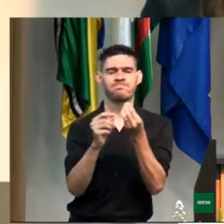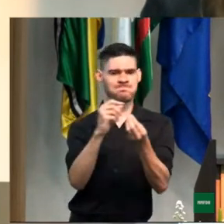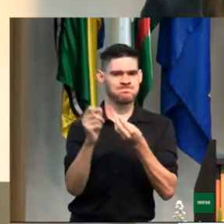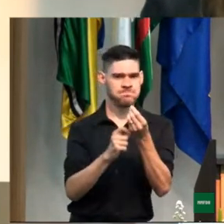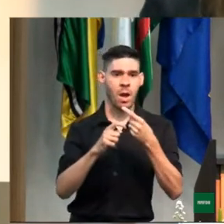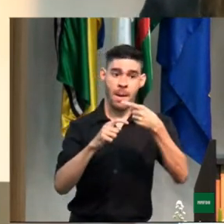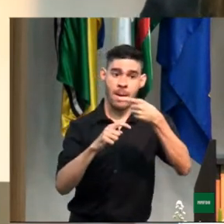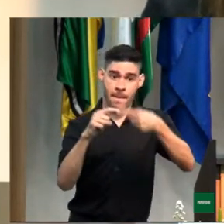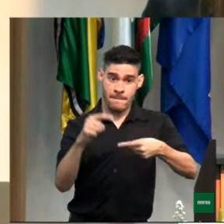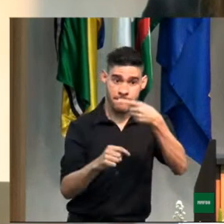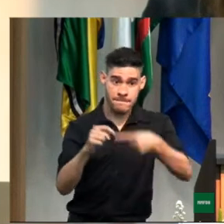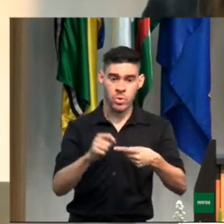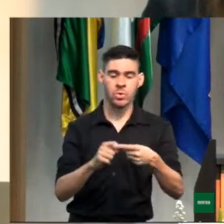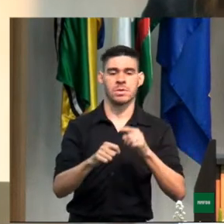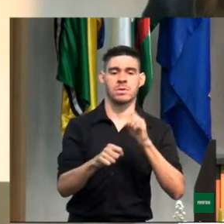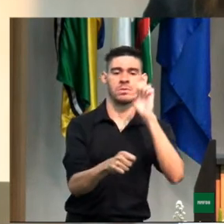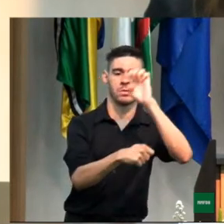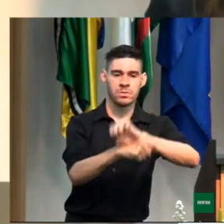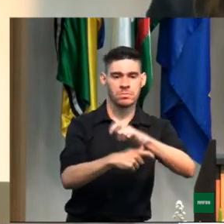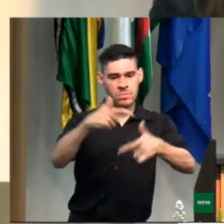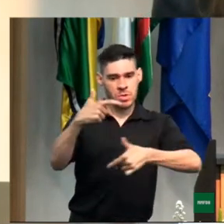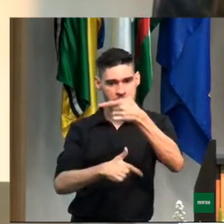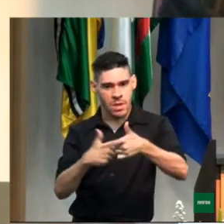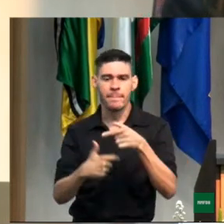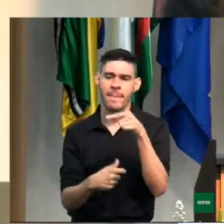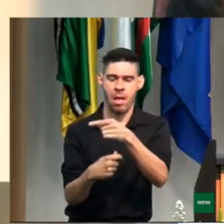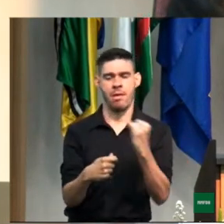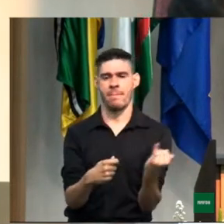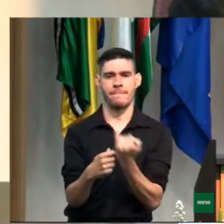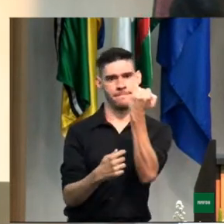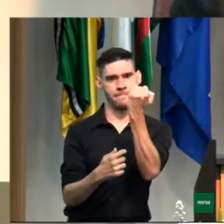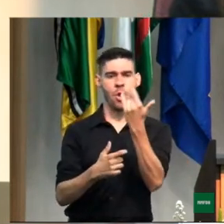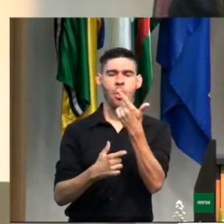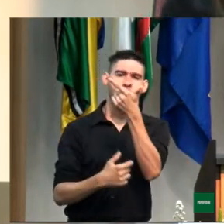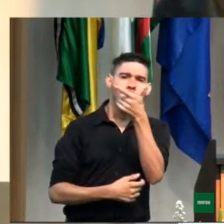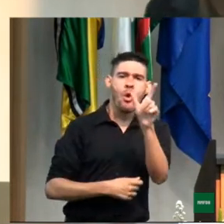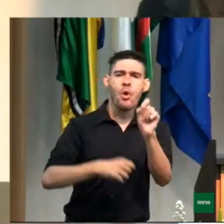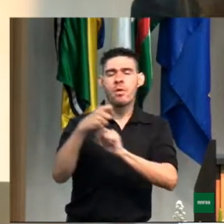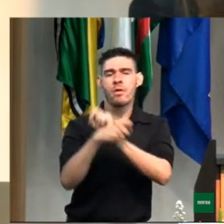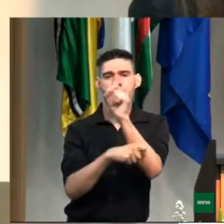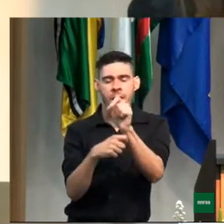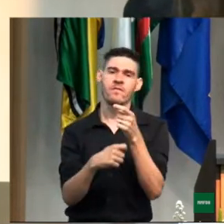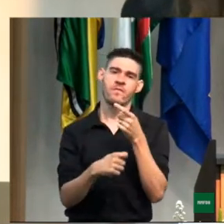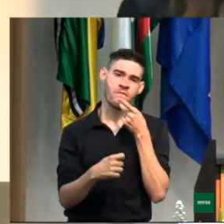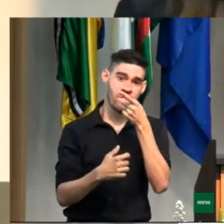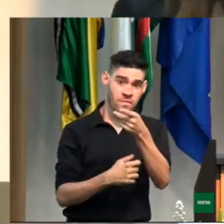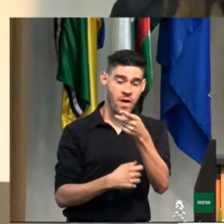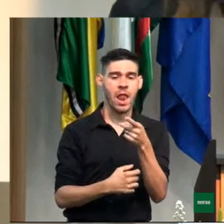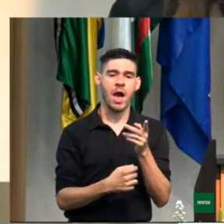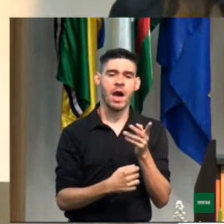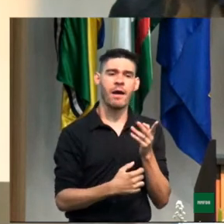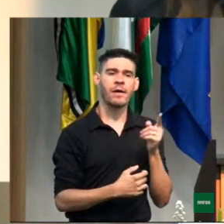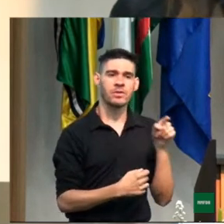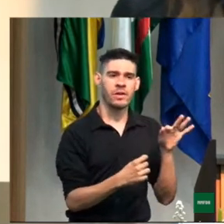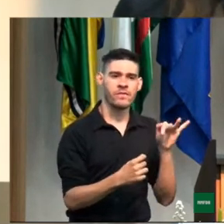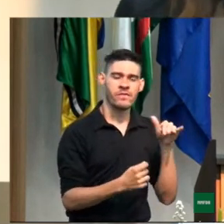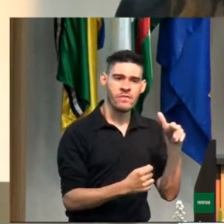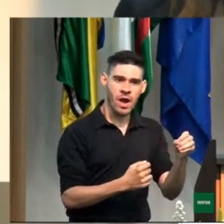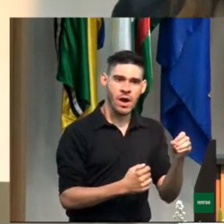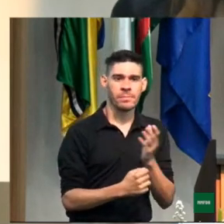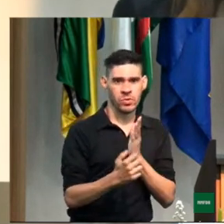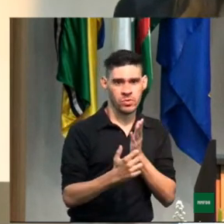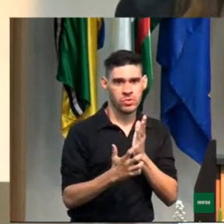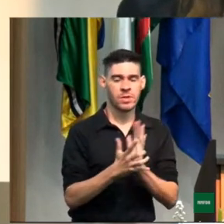essa atuação tão importante. E a outra questão, eu já falo aqui com o Fábio Teso, a gente tem,